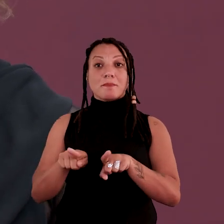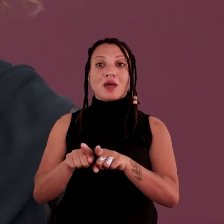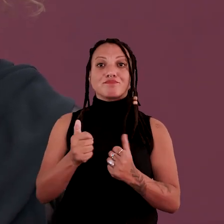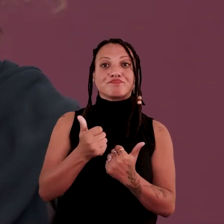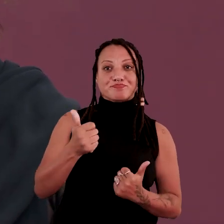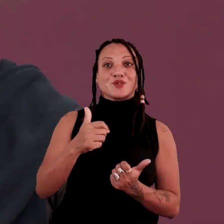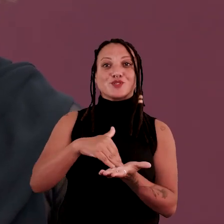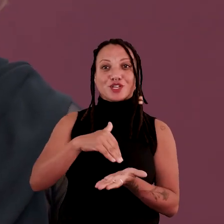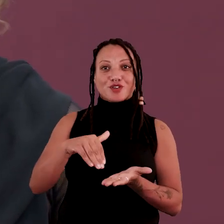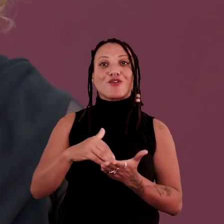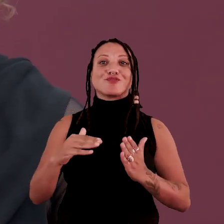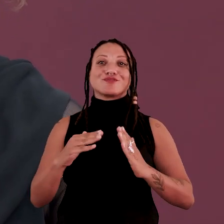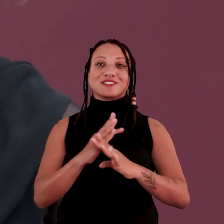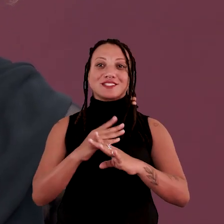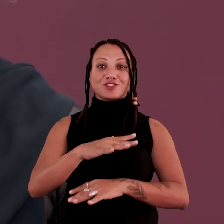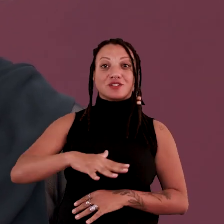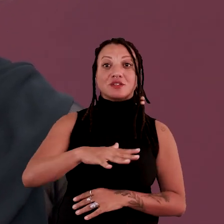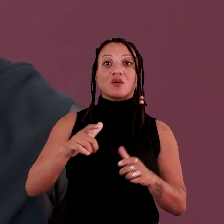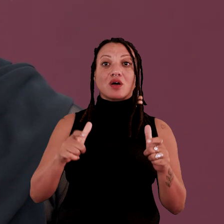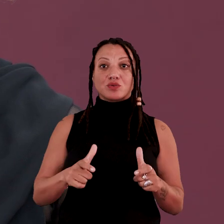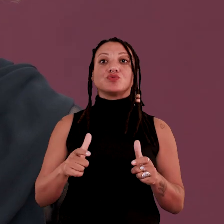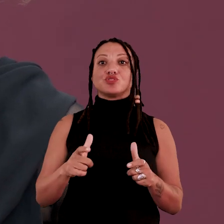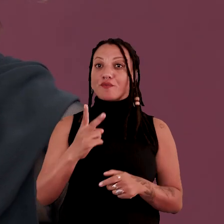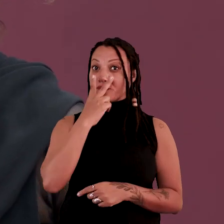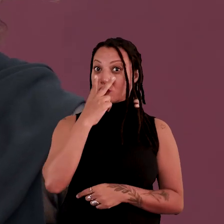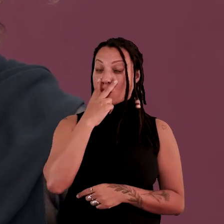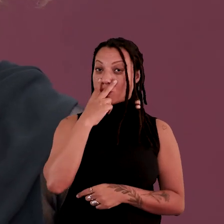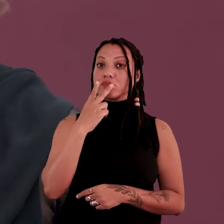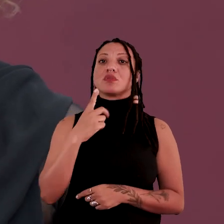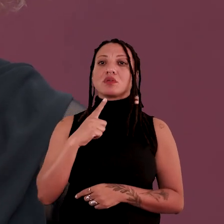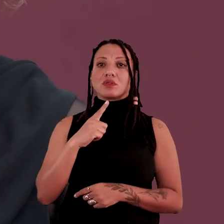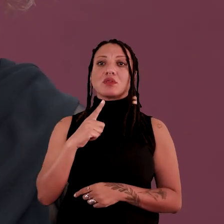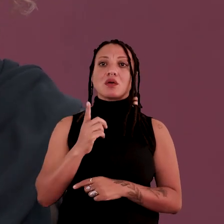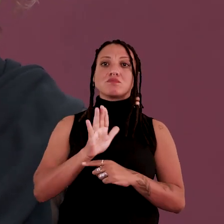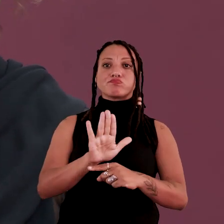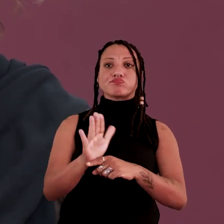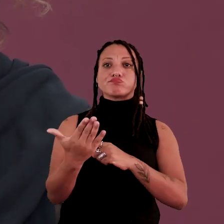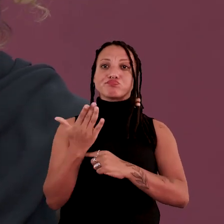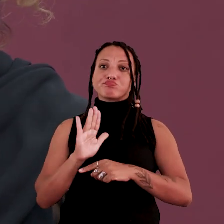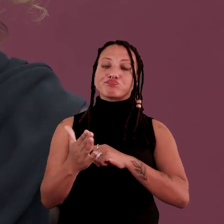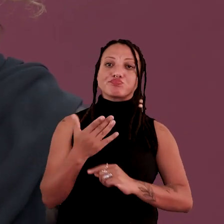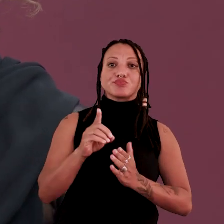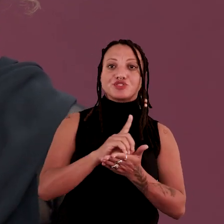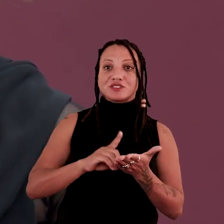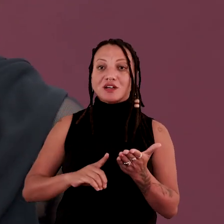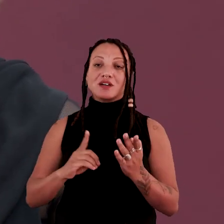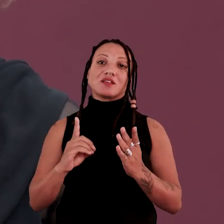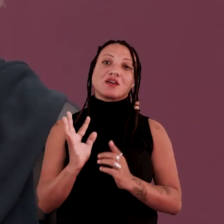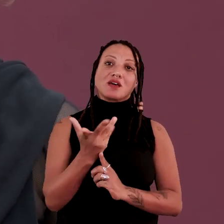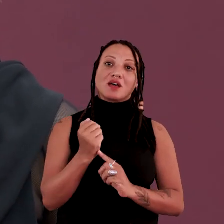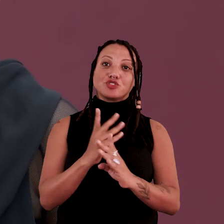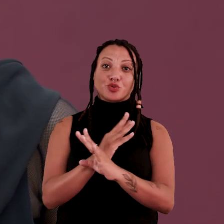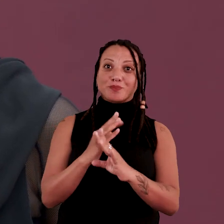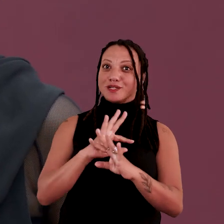social, design, arte urbana, tudo isso muito voltado para a escala comunitária. E hoje a